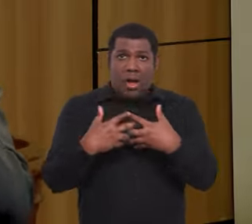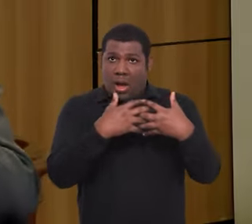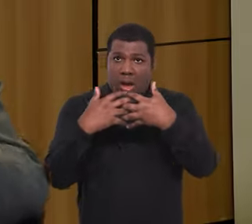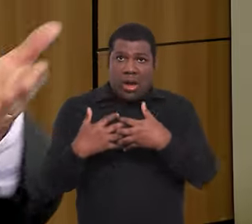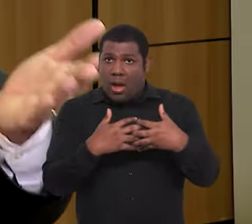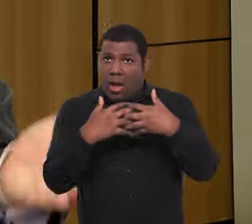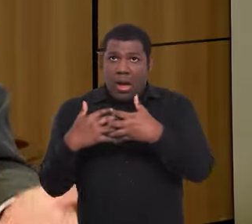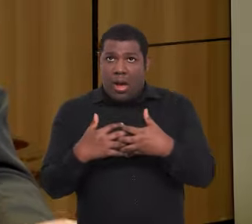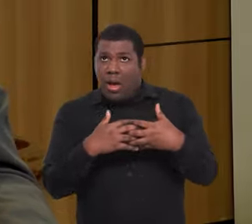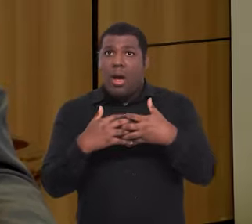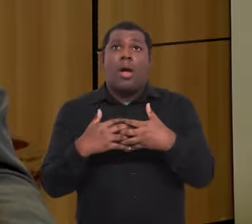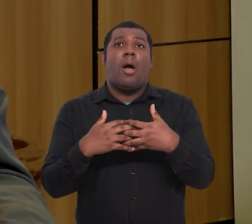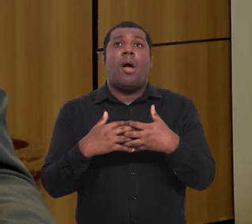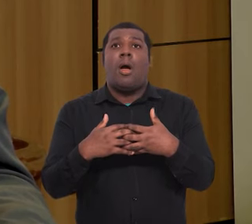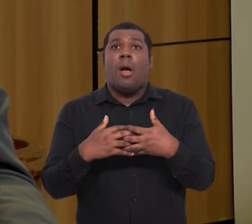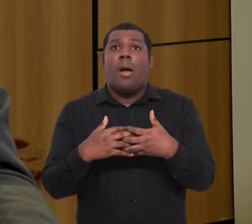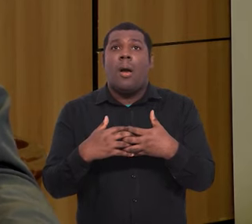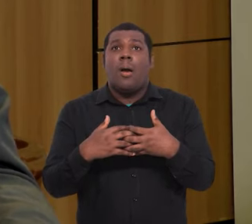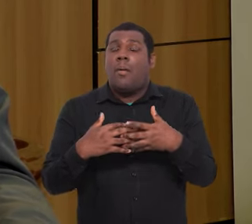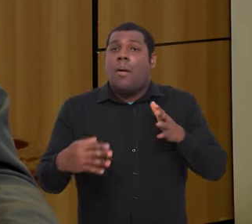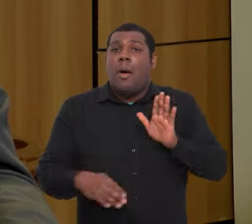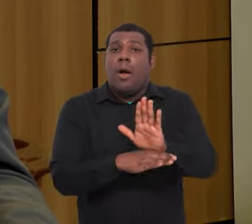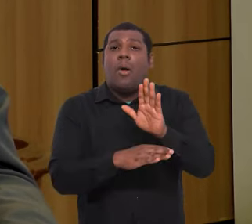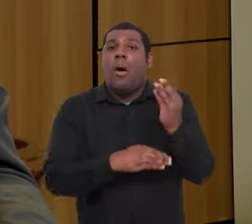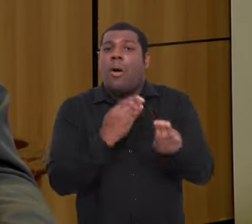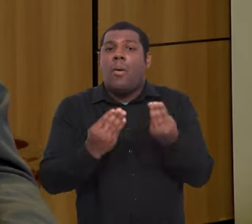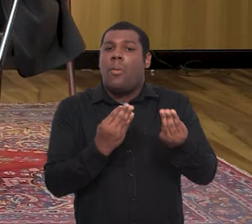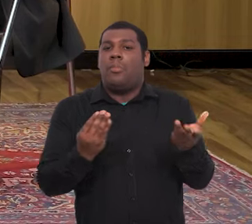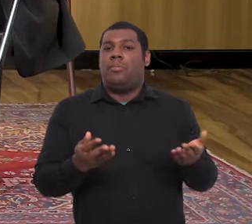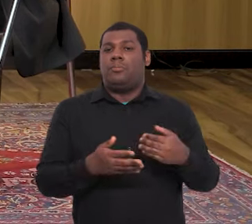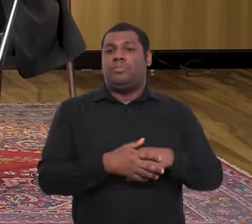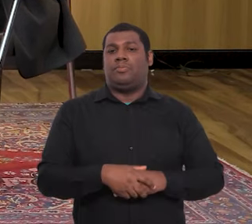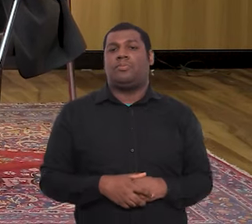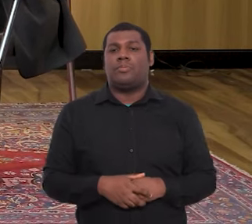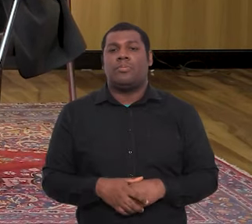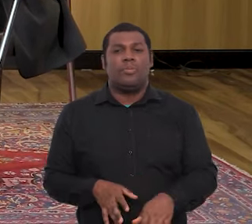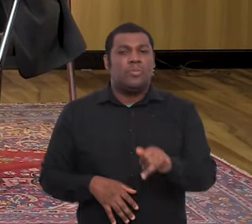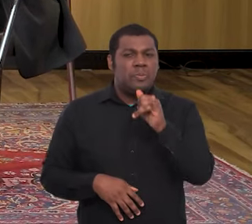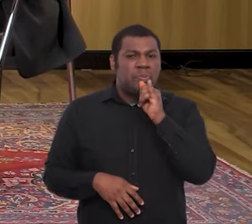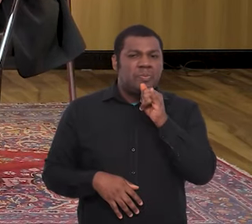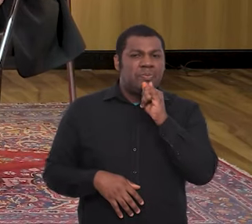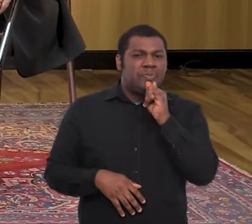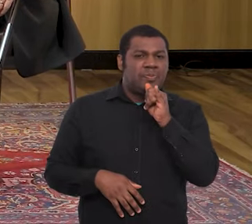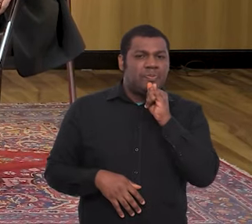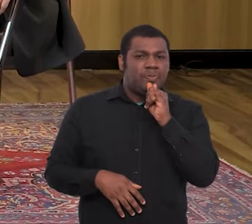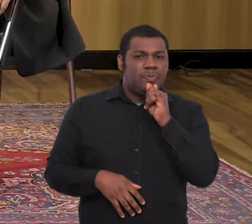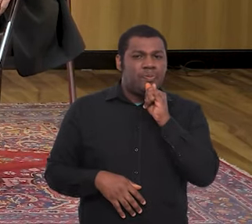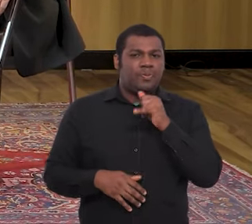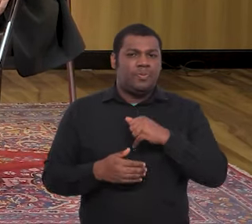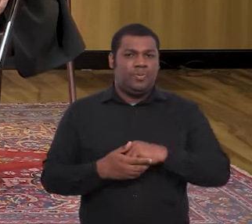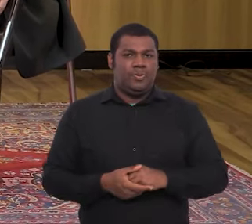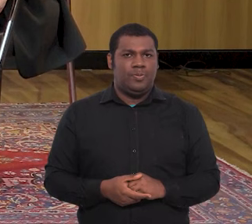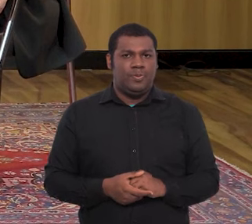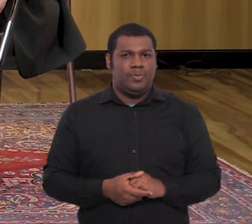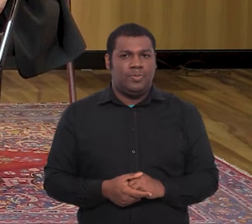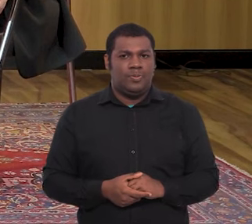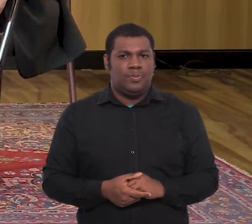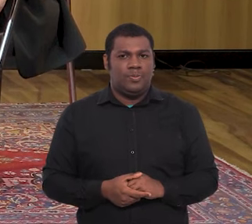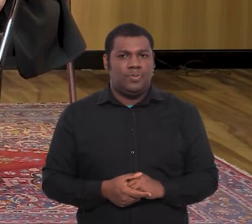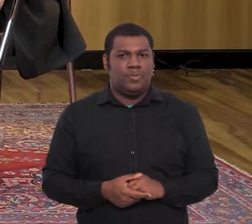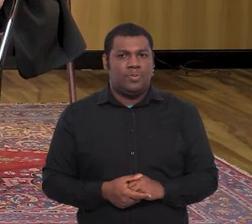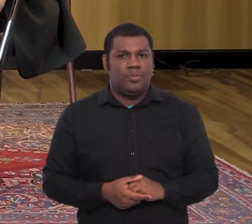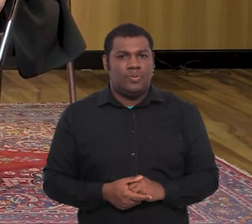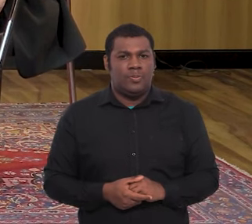forma de manter empregos por exemplo Então nós vamos na em toda profundidade